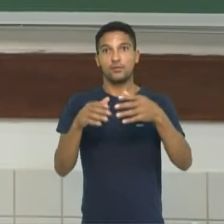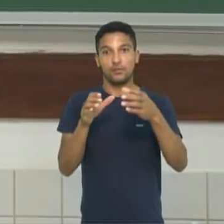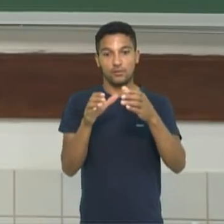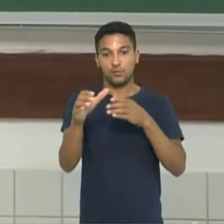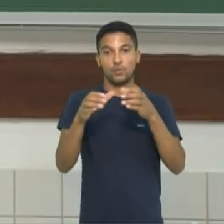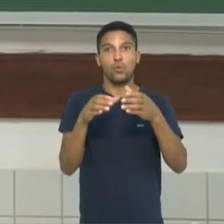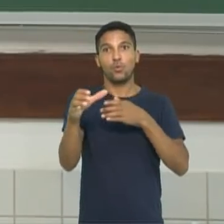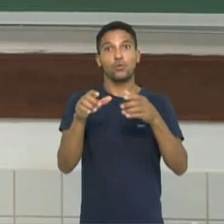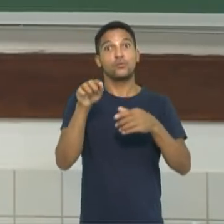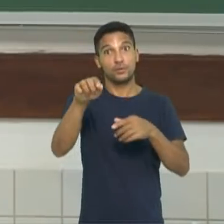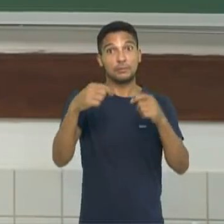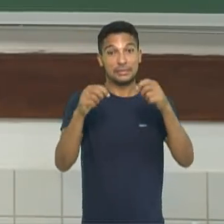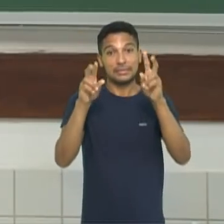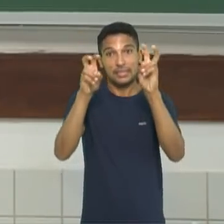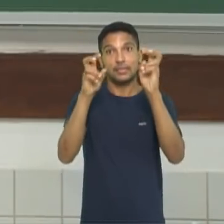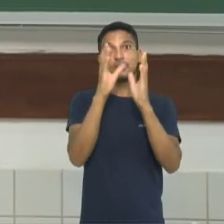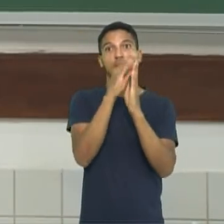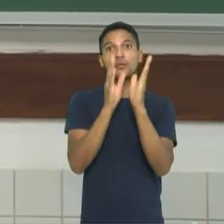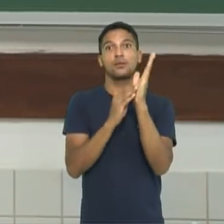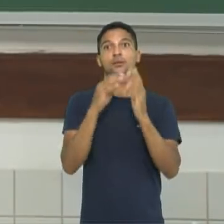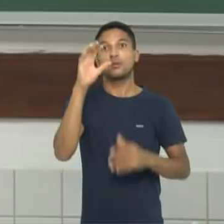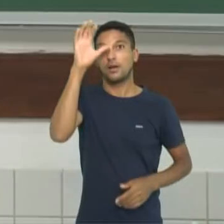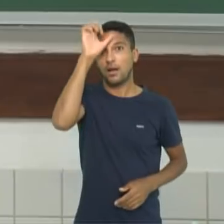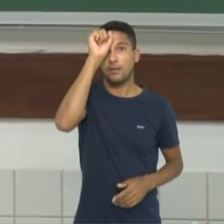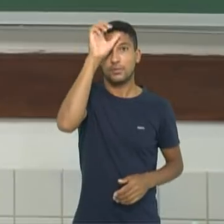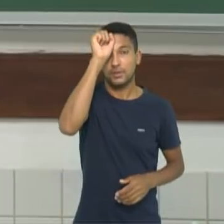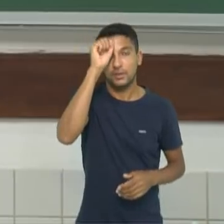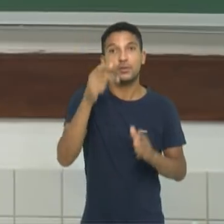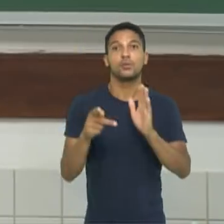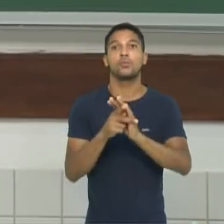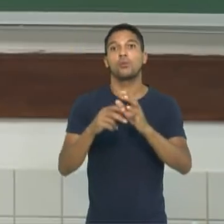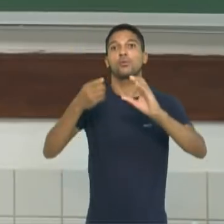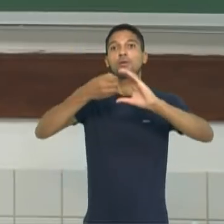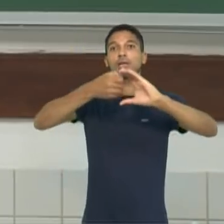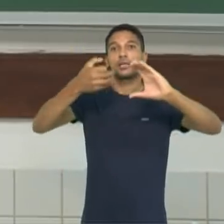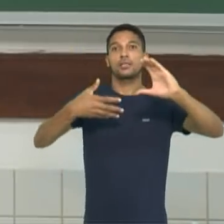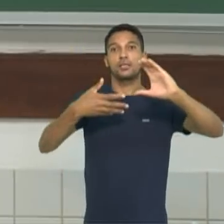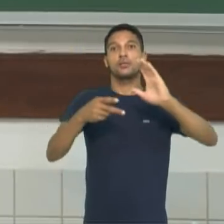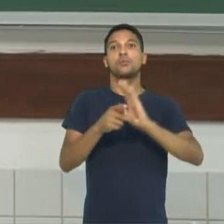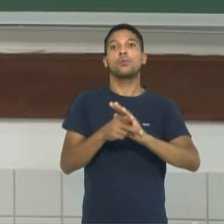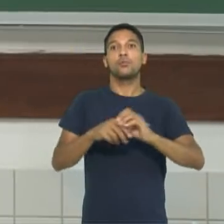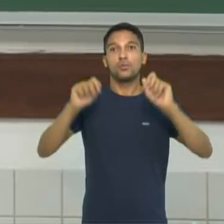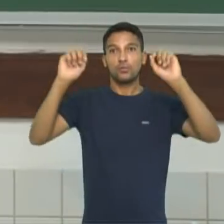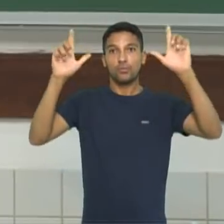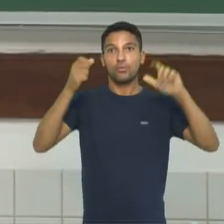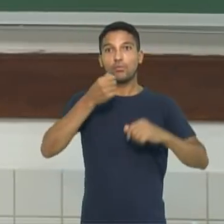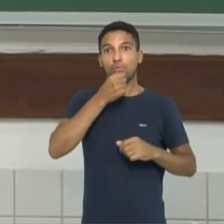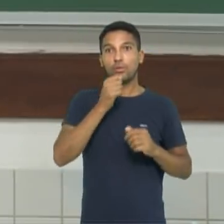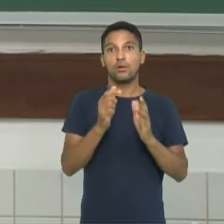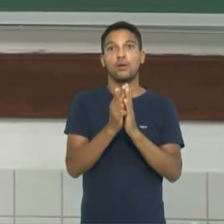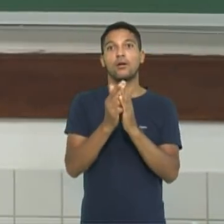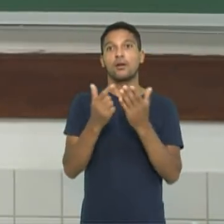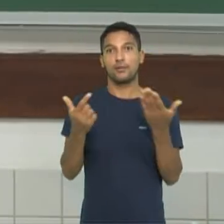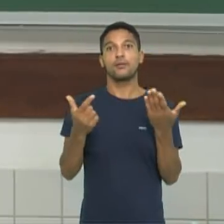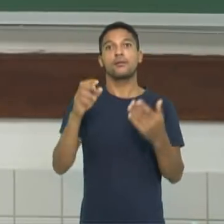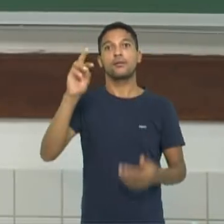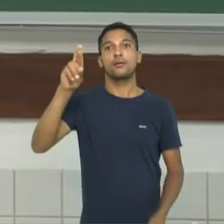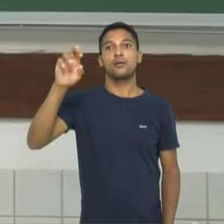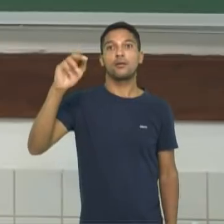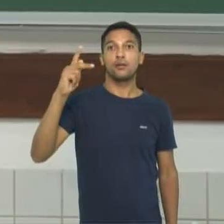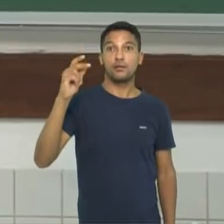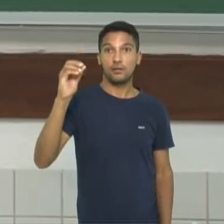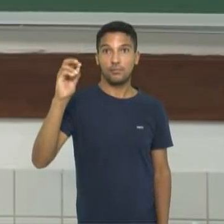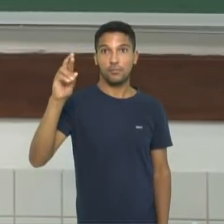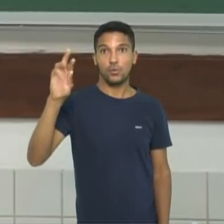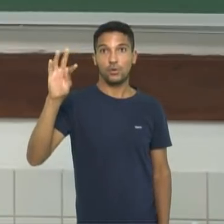aprender, se apropriar desses conceitos ali, dos elementos e das características que compõem uma reportagem. Então hoje a gente dá sequência a essa